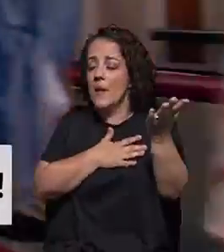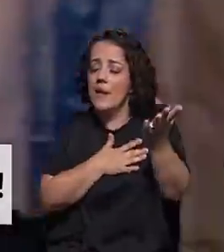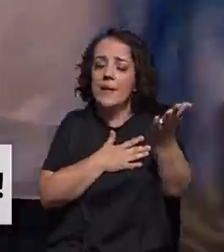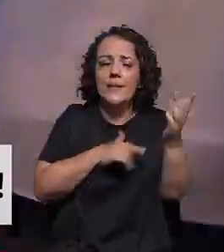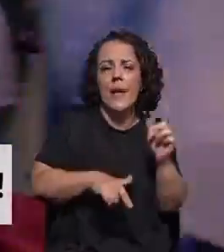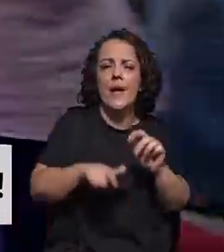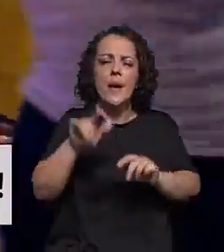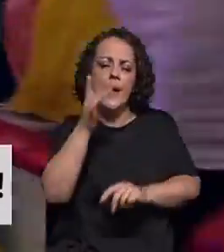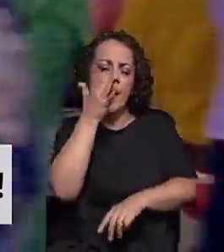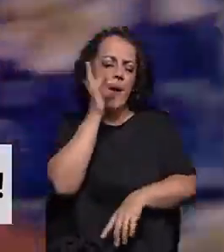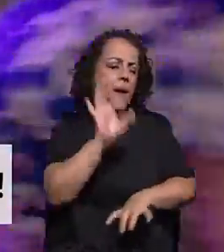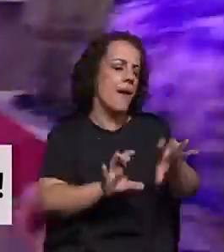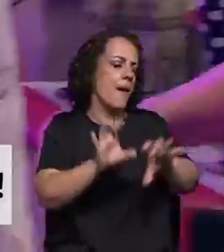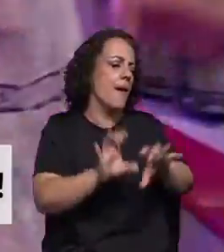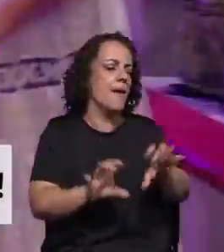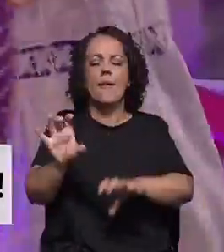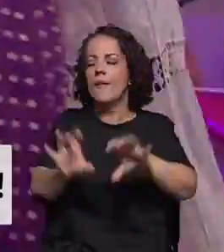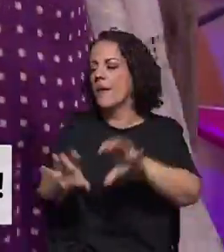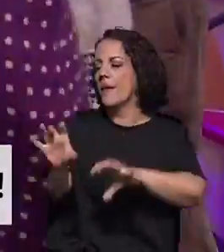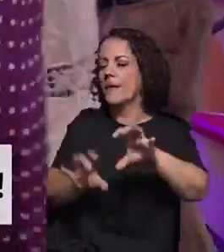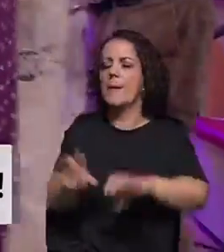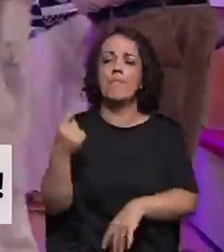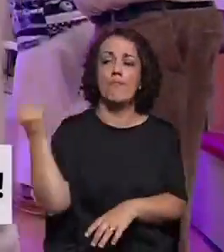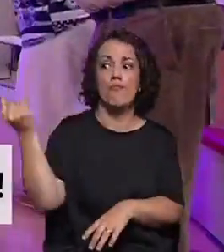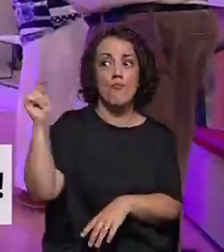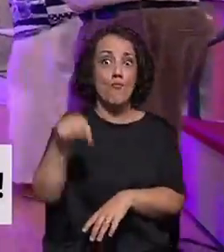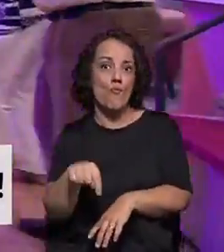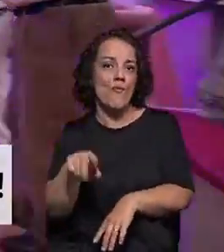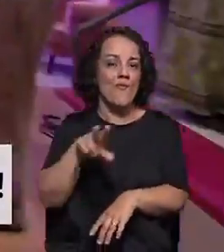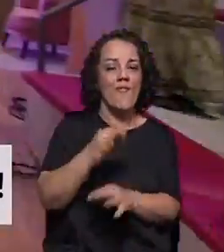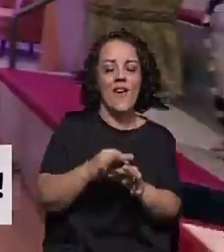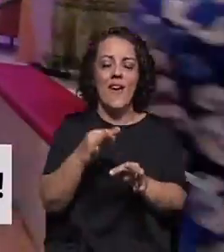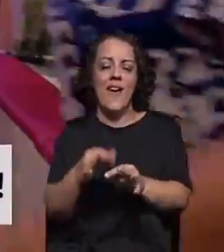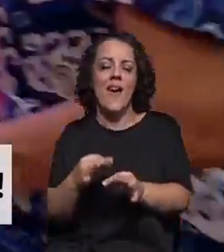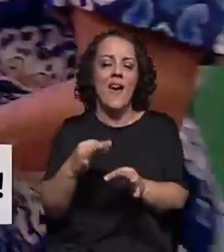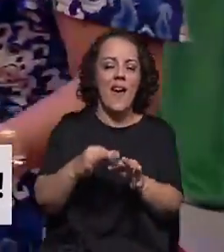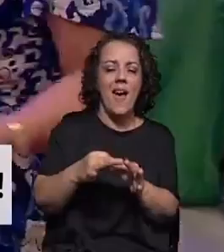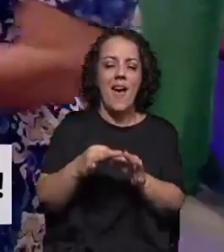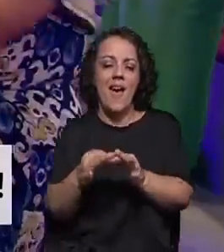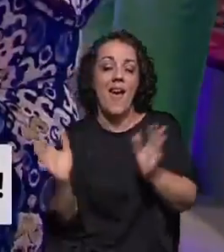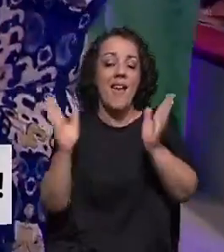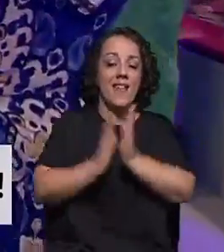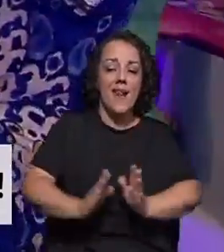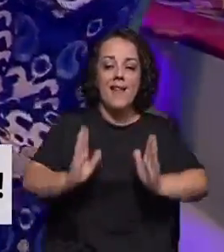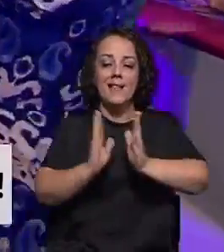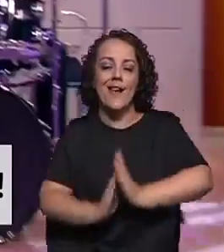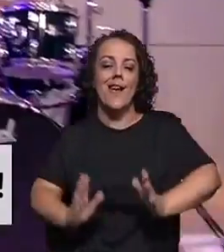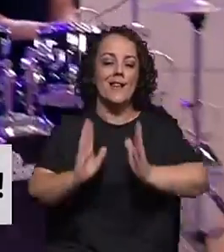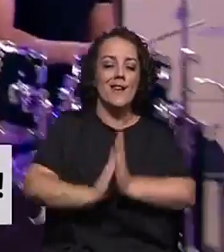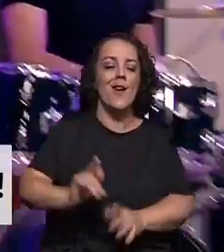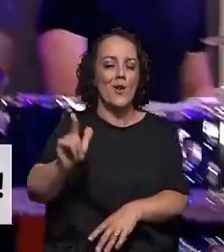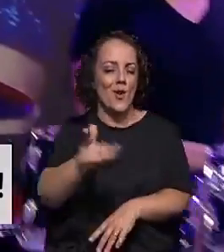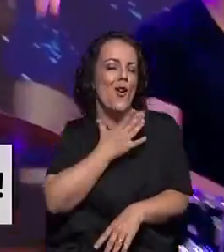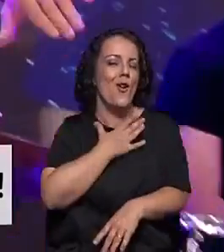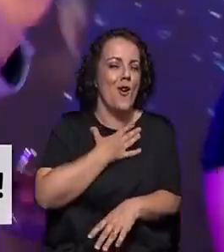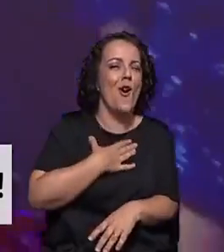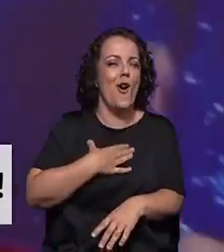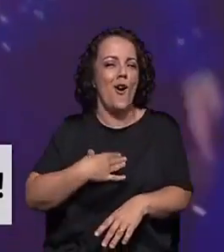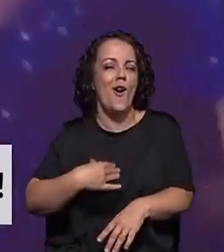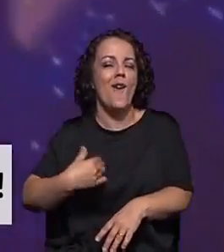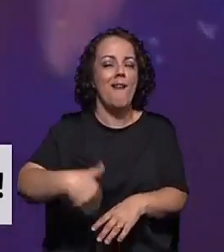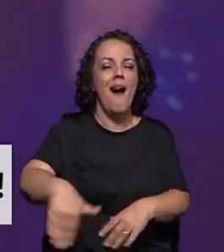Este cu duro, vem para a festa que eu sei que vai gostar. Trás, trás, trás, trás, as palminhas vão